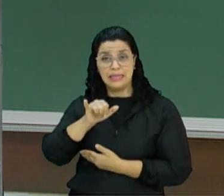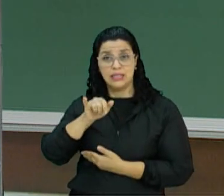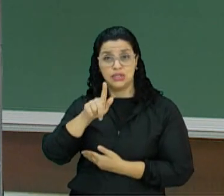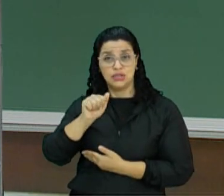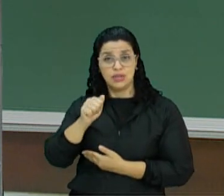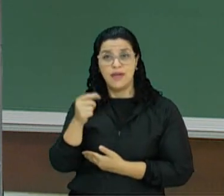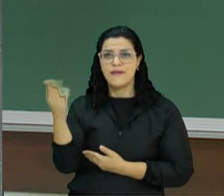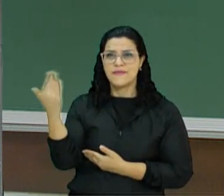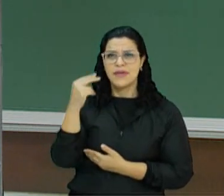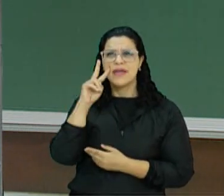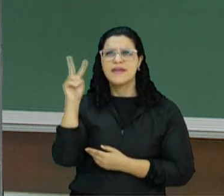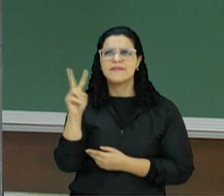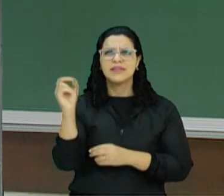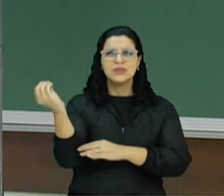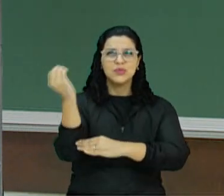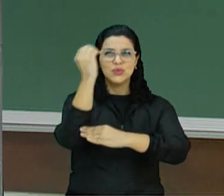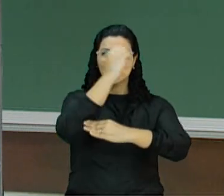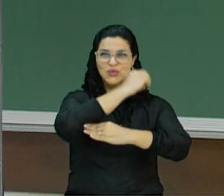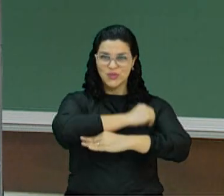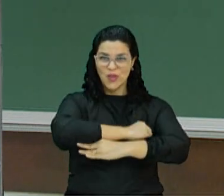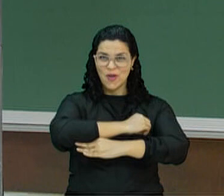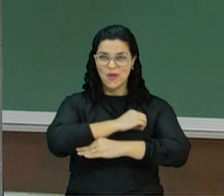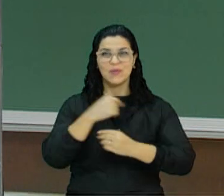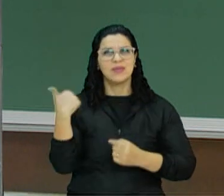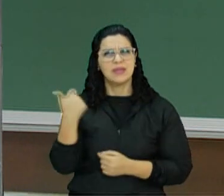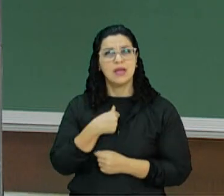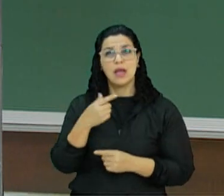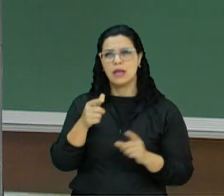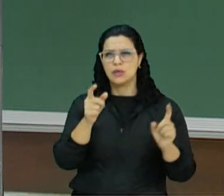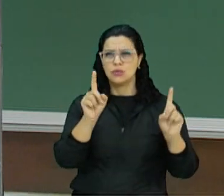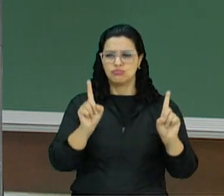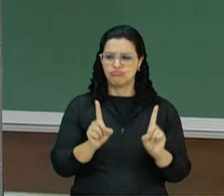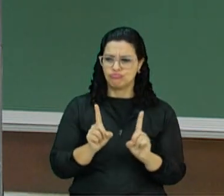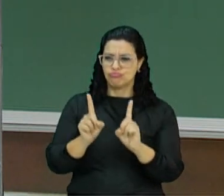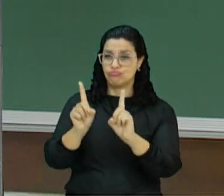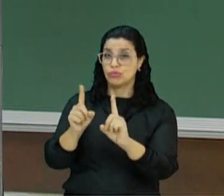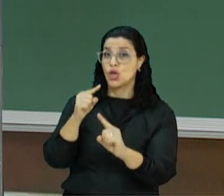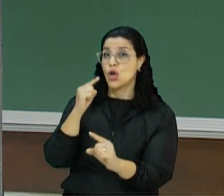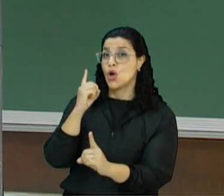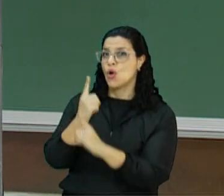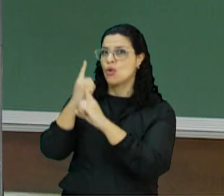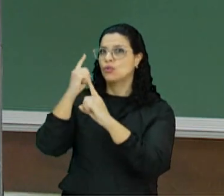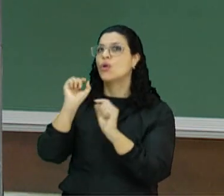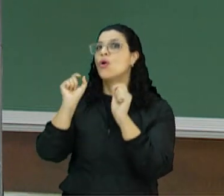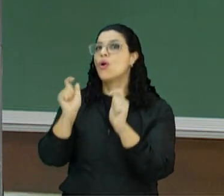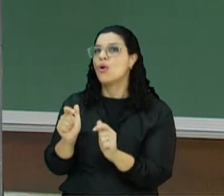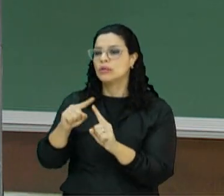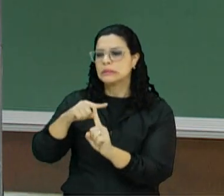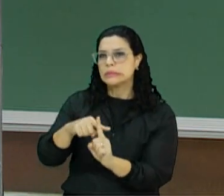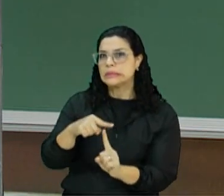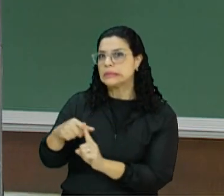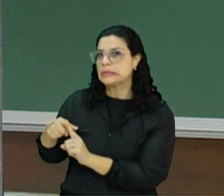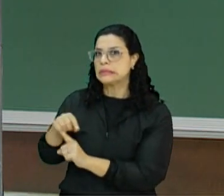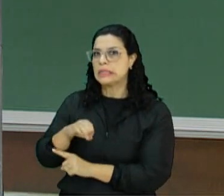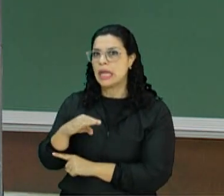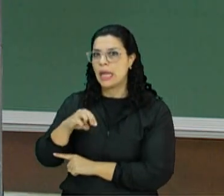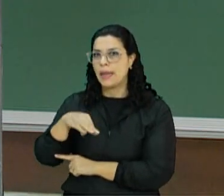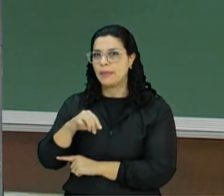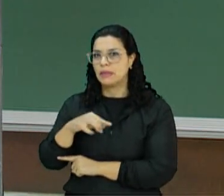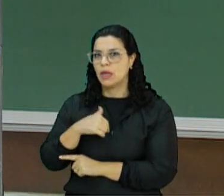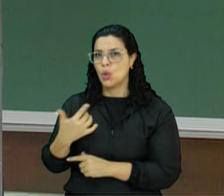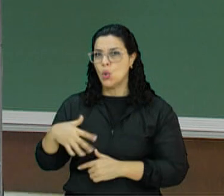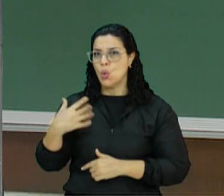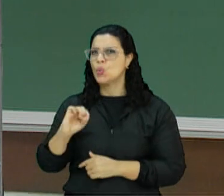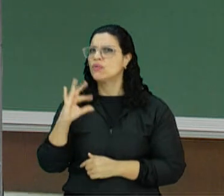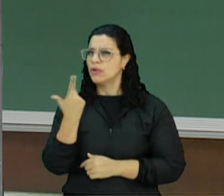o Pôr do Sol, em que um casal se encontrou em um cemitério abandonado, um tanto quanto macabro. O que será que vai acontecer, hein?